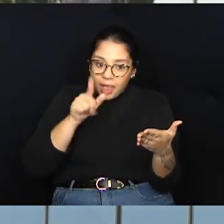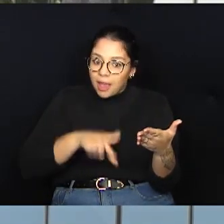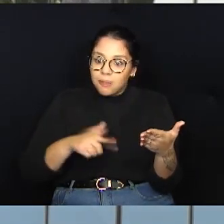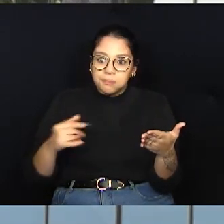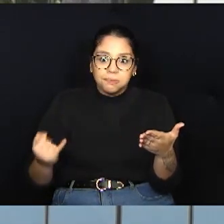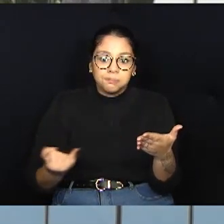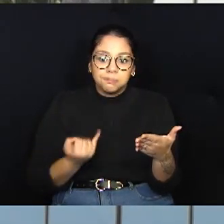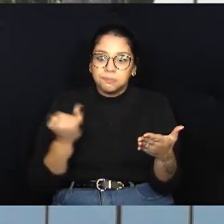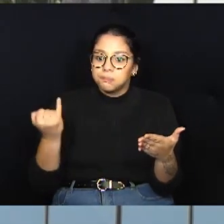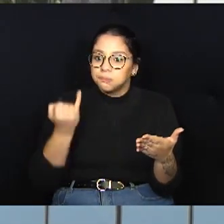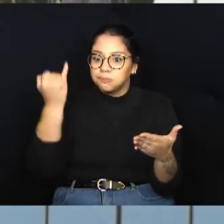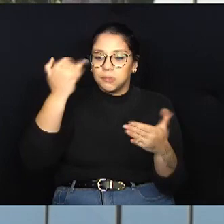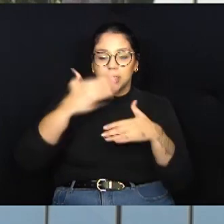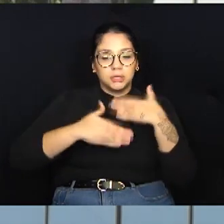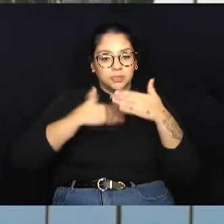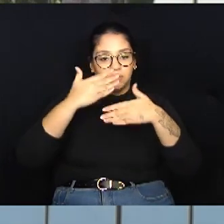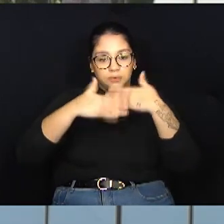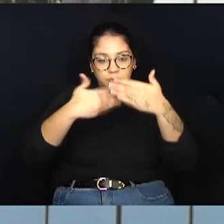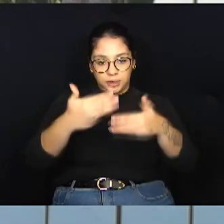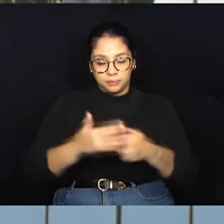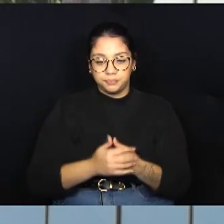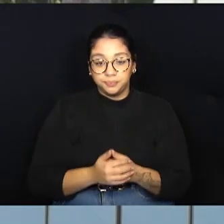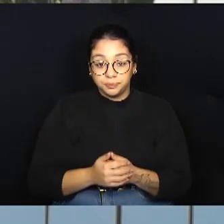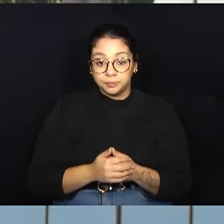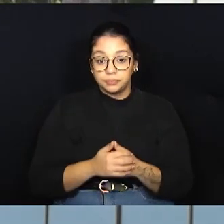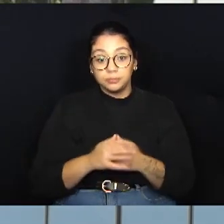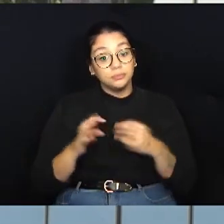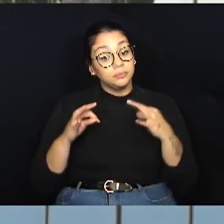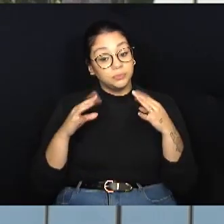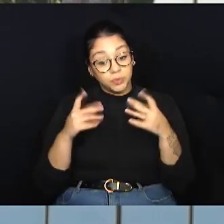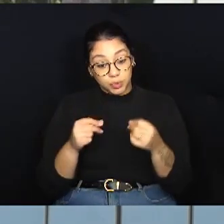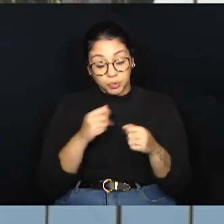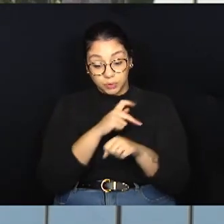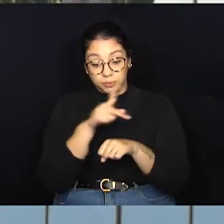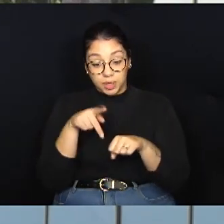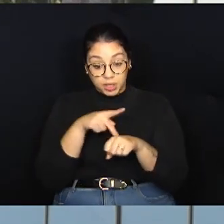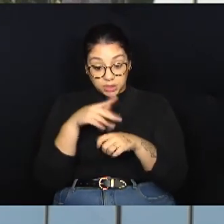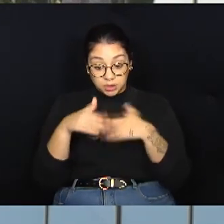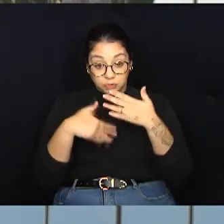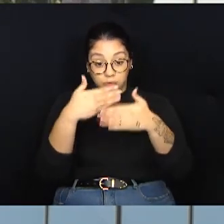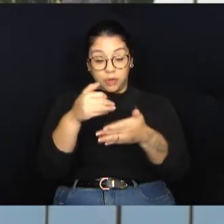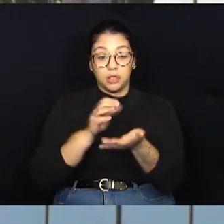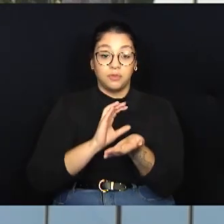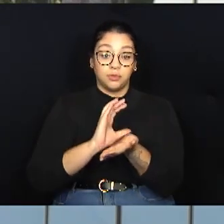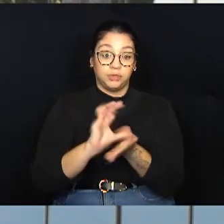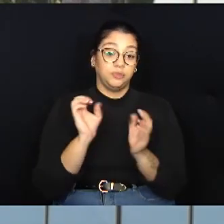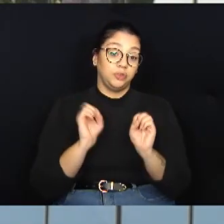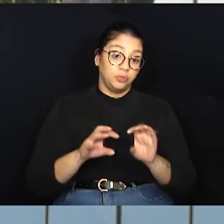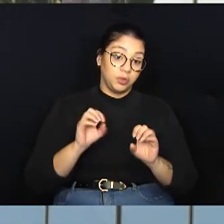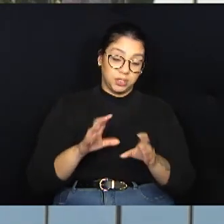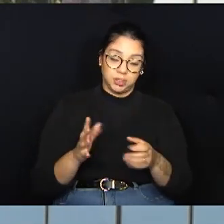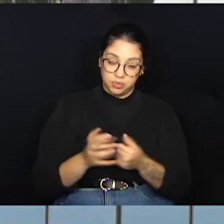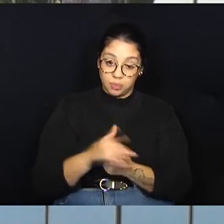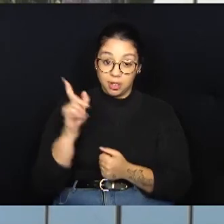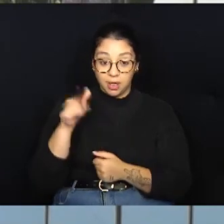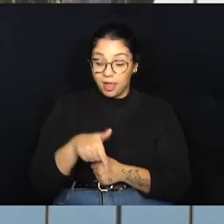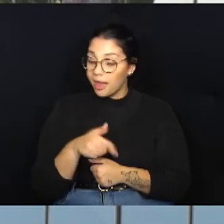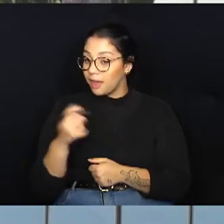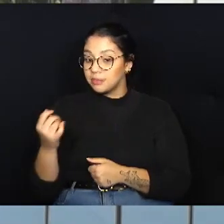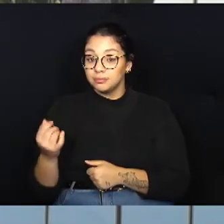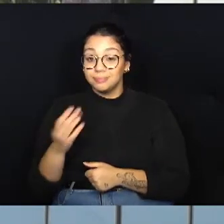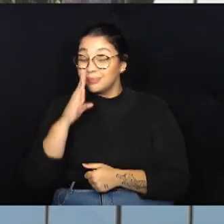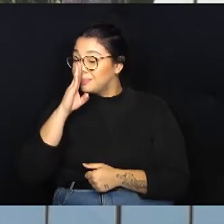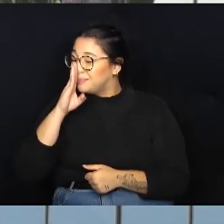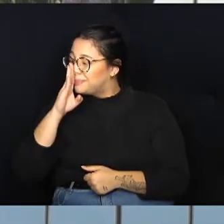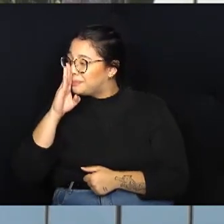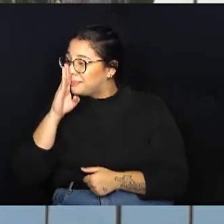para você se desenvolver. Todas as nações que desenvolveram, investiram na educação. Não tem jeito. A chave do desenvolvimento